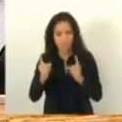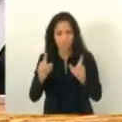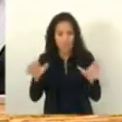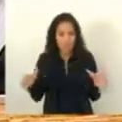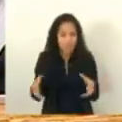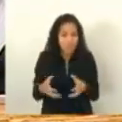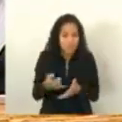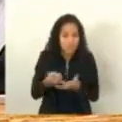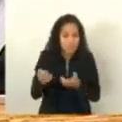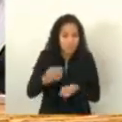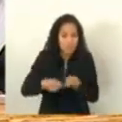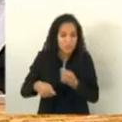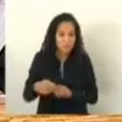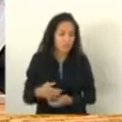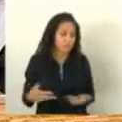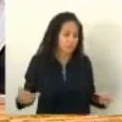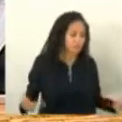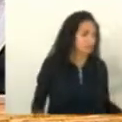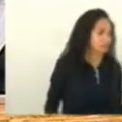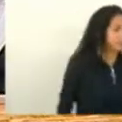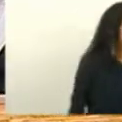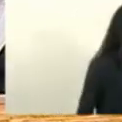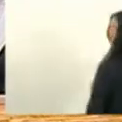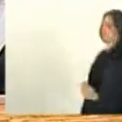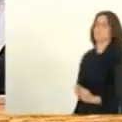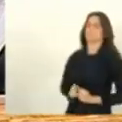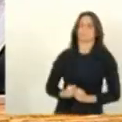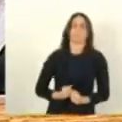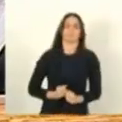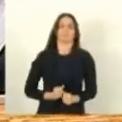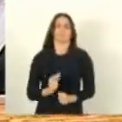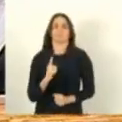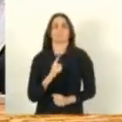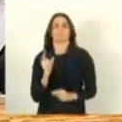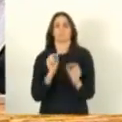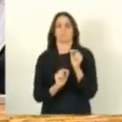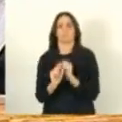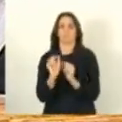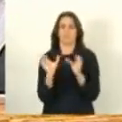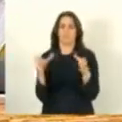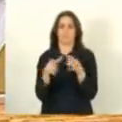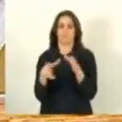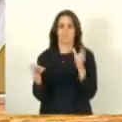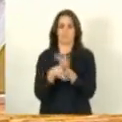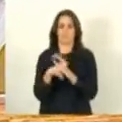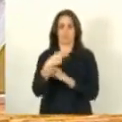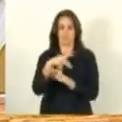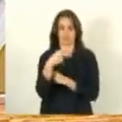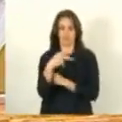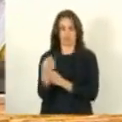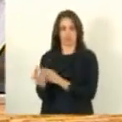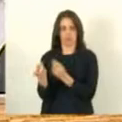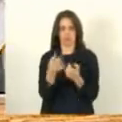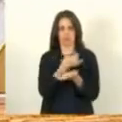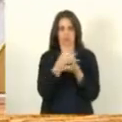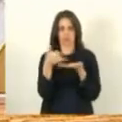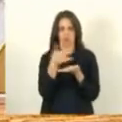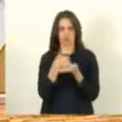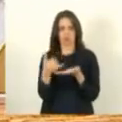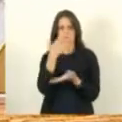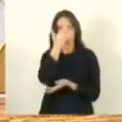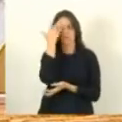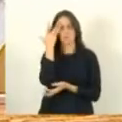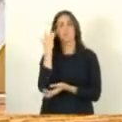quadrilha de tráfico de entorpecentes, que tinha na equipe deles, do tráfico, pessoas de